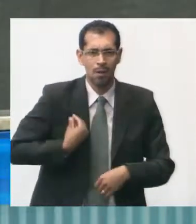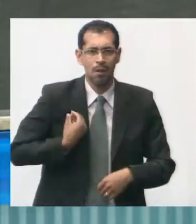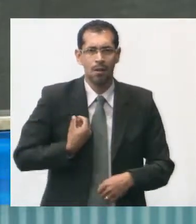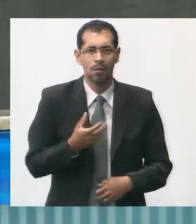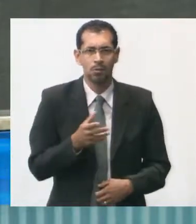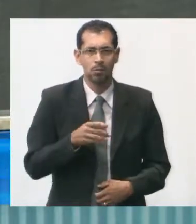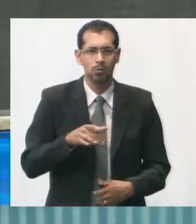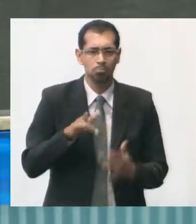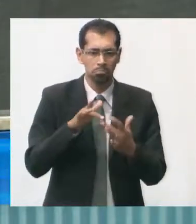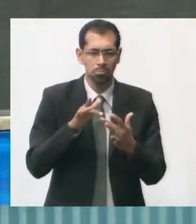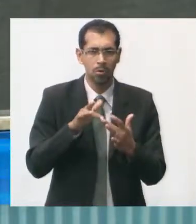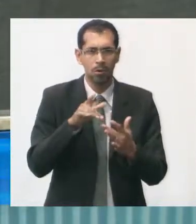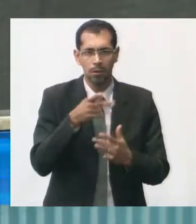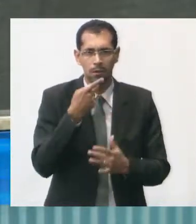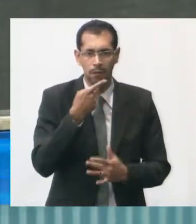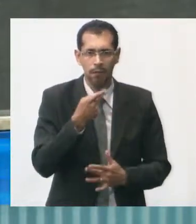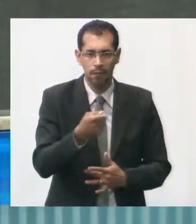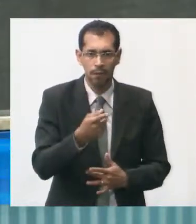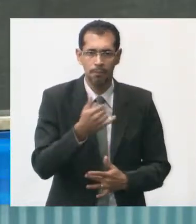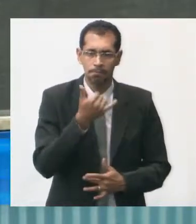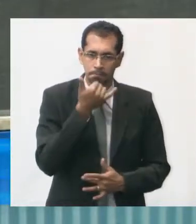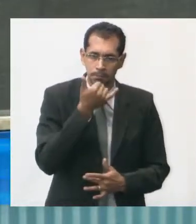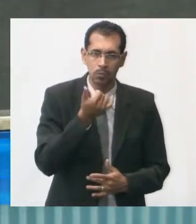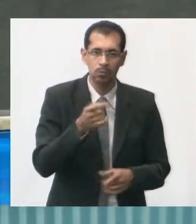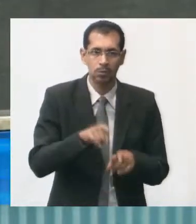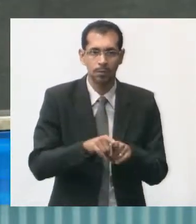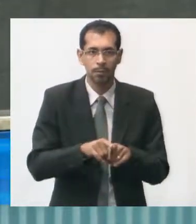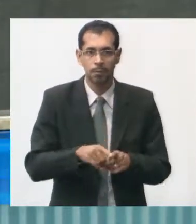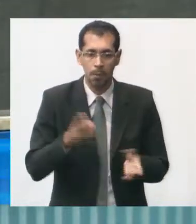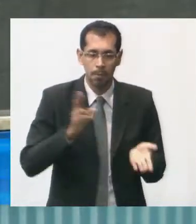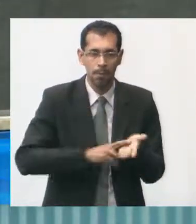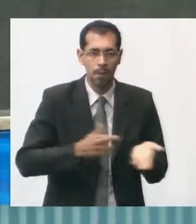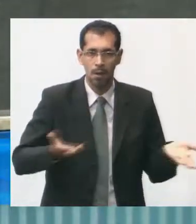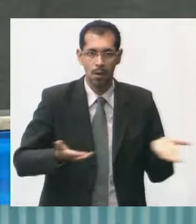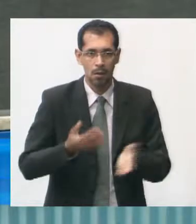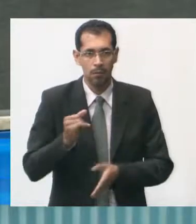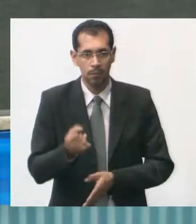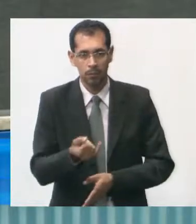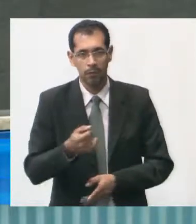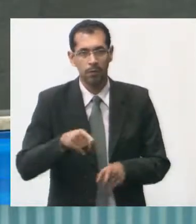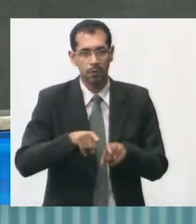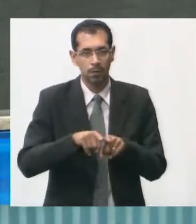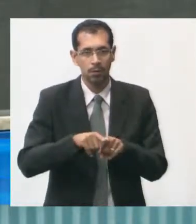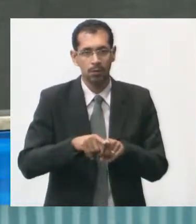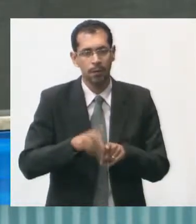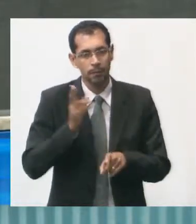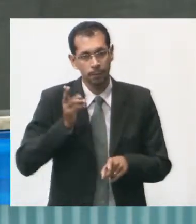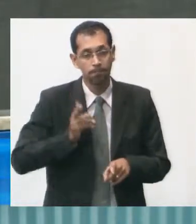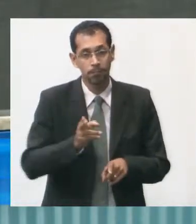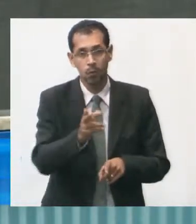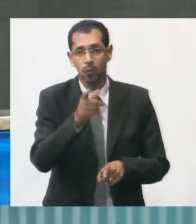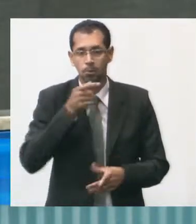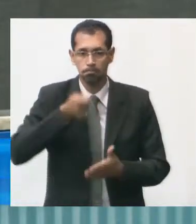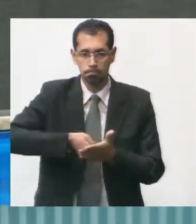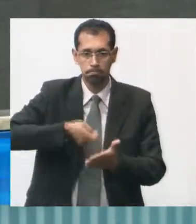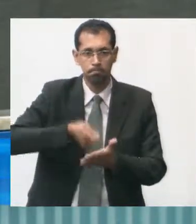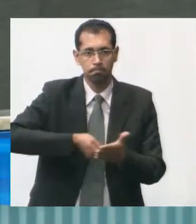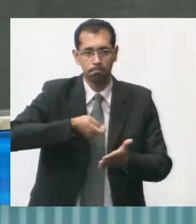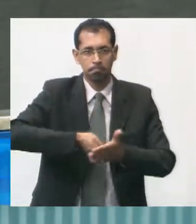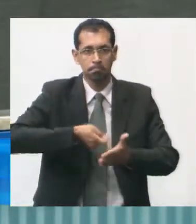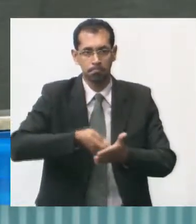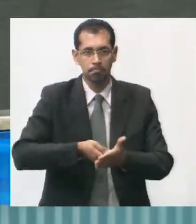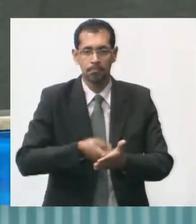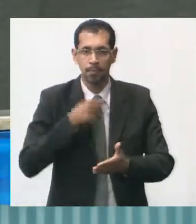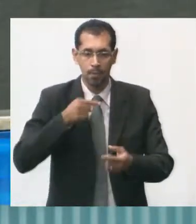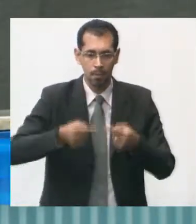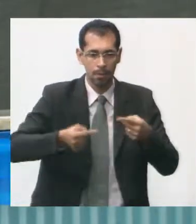e sempre farei. Então, fica aqui registrado esse momento. E vamos continuar cobrando, vamos continuar